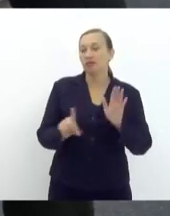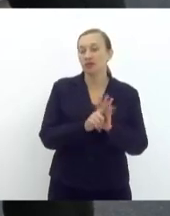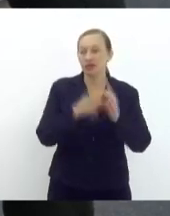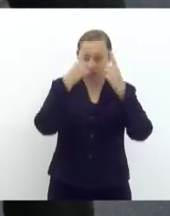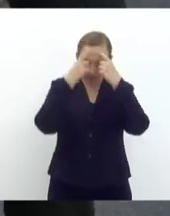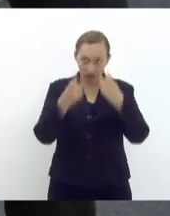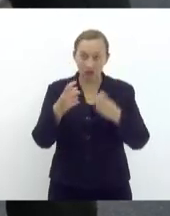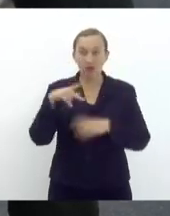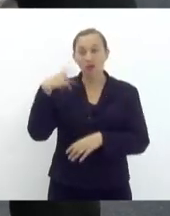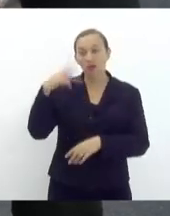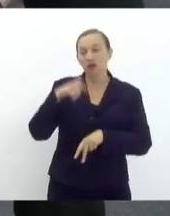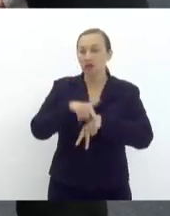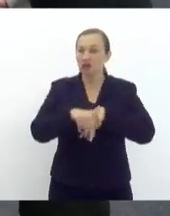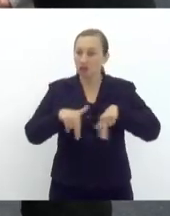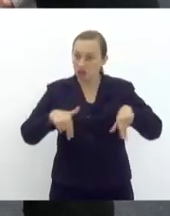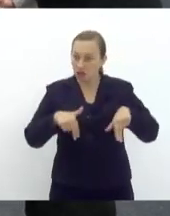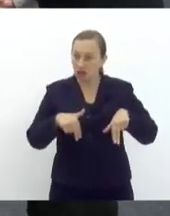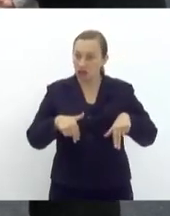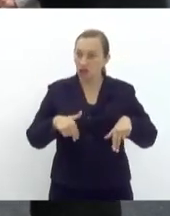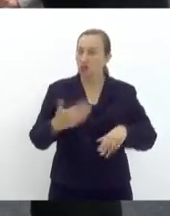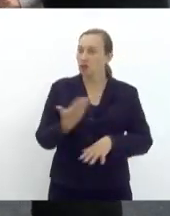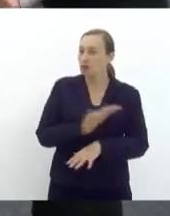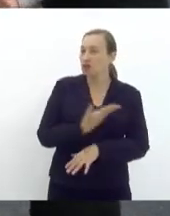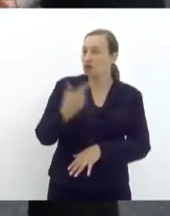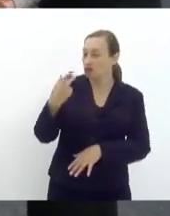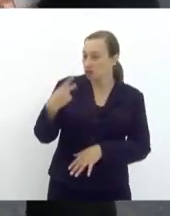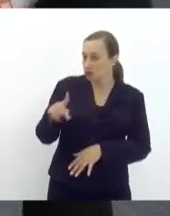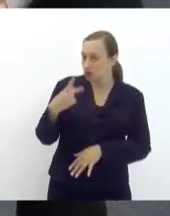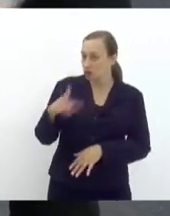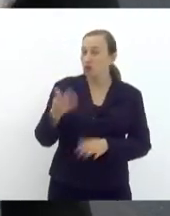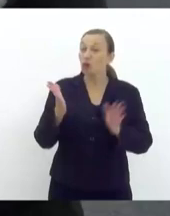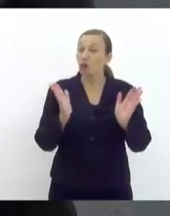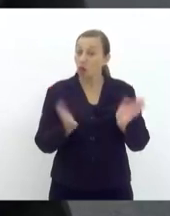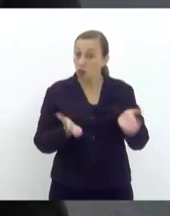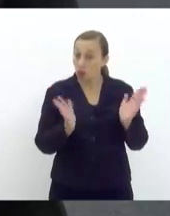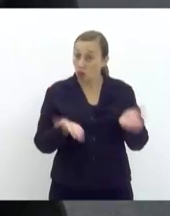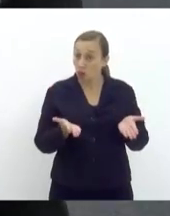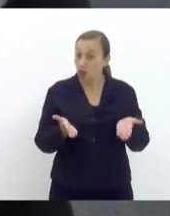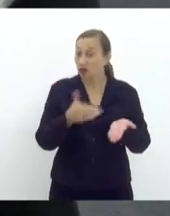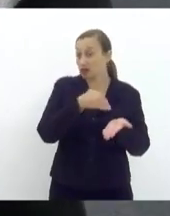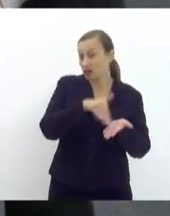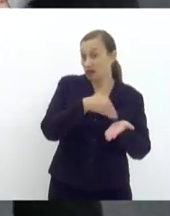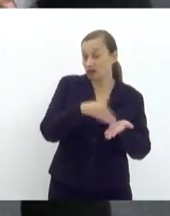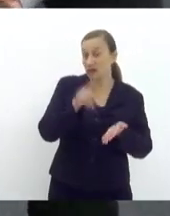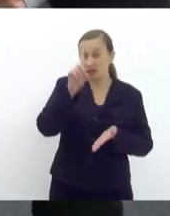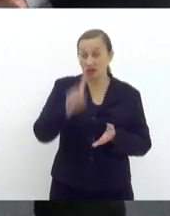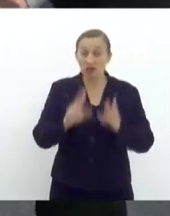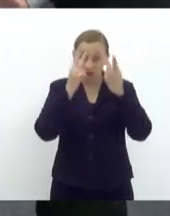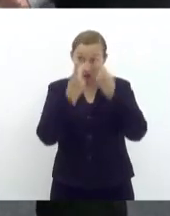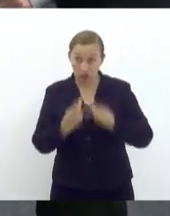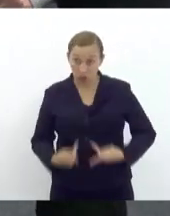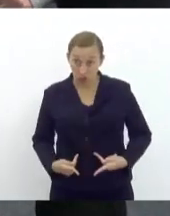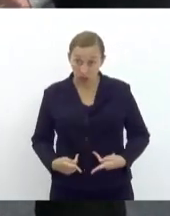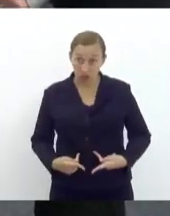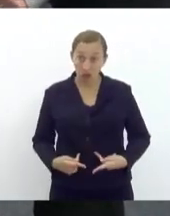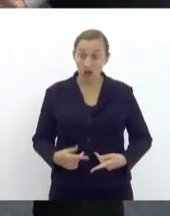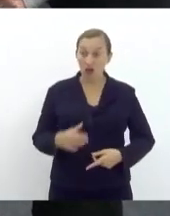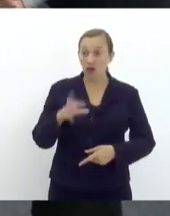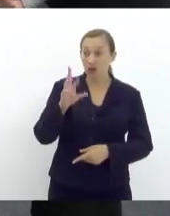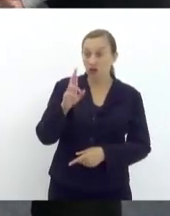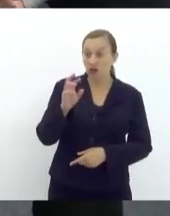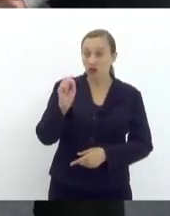política de gênero é de um companheiro sua que hoje é secretária de direitos humanos a senhora